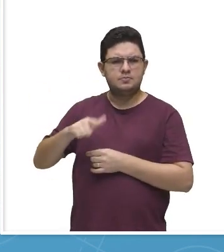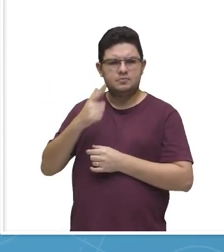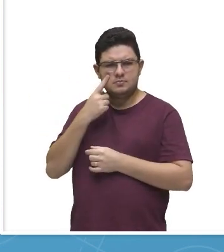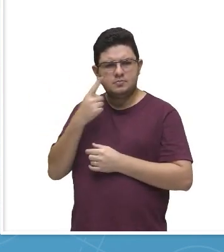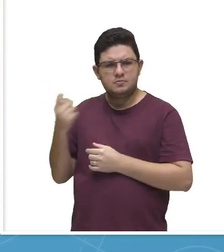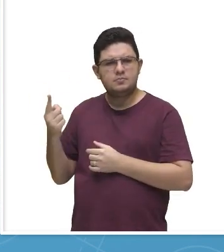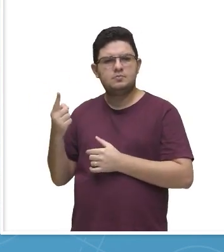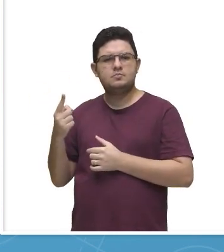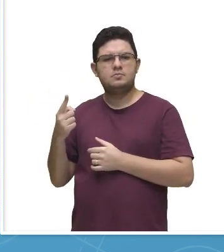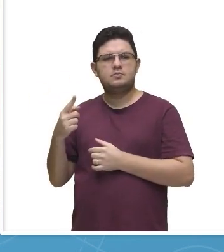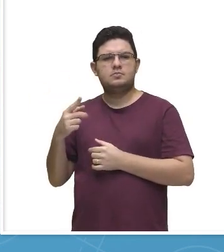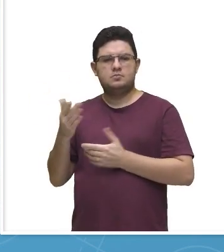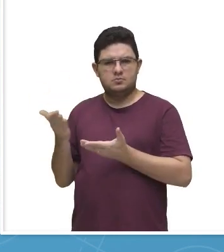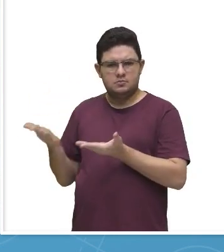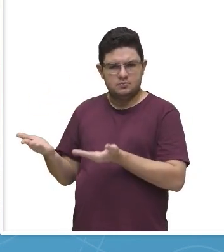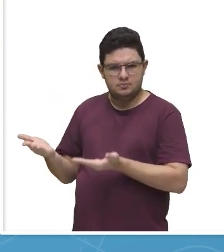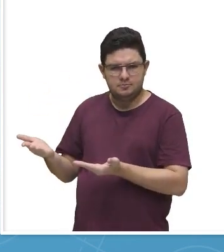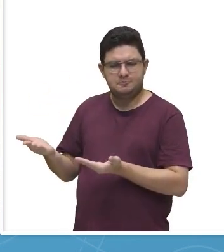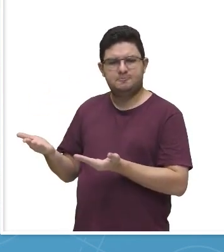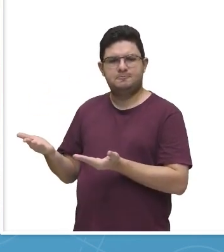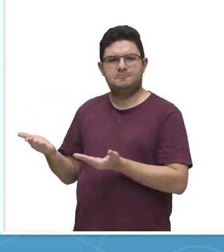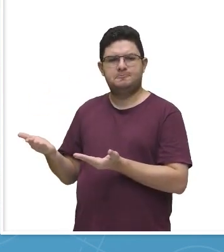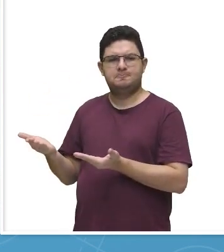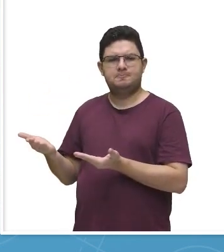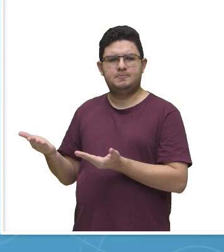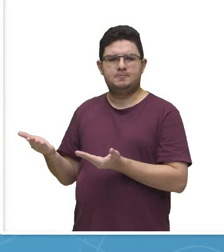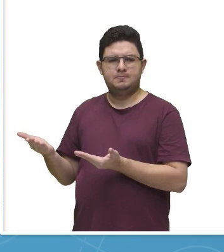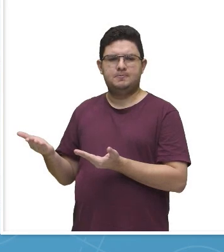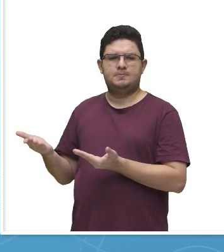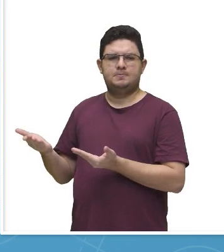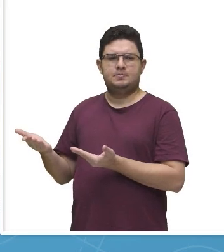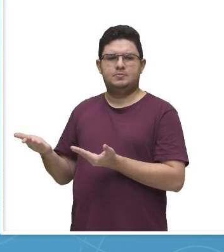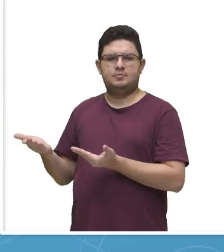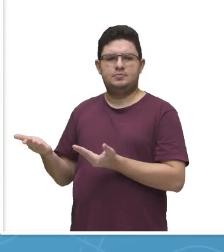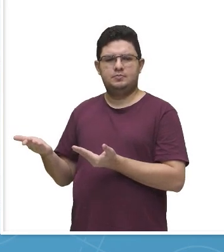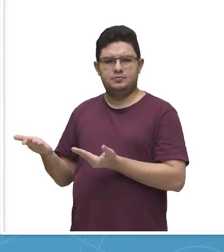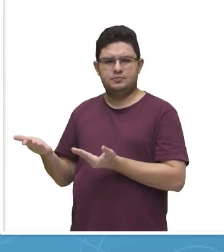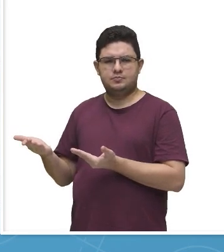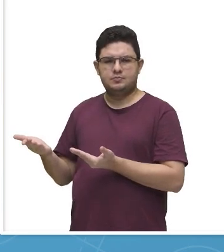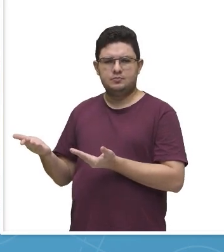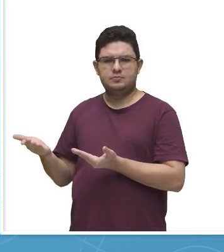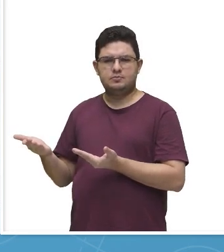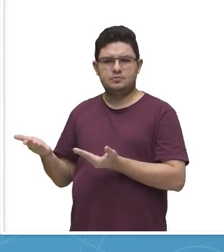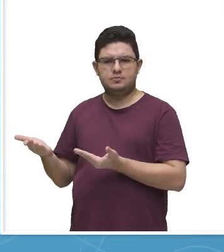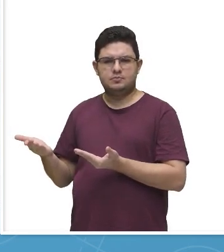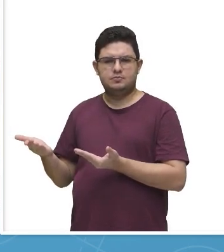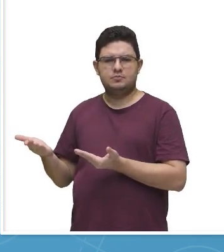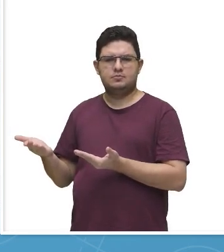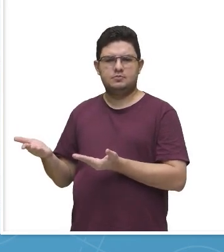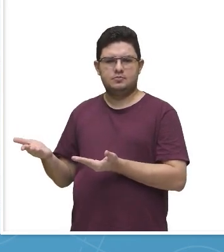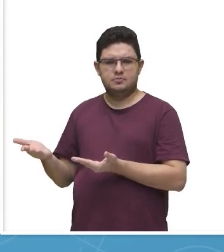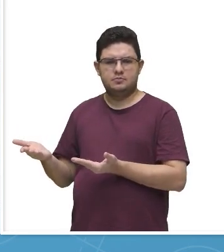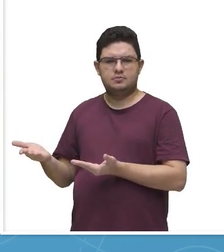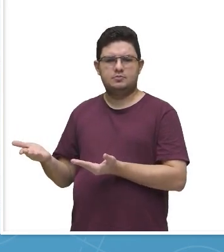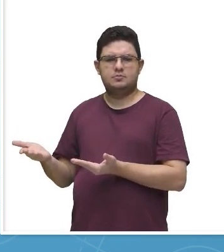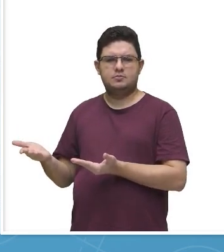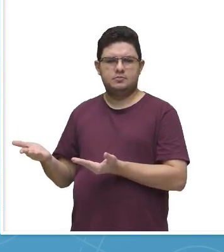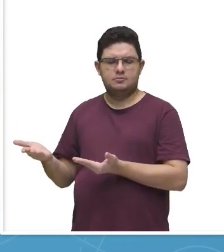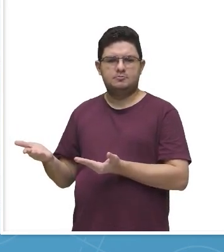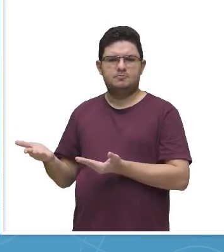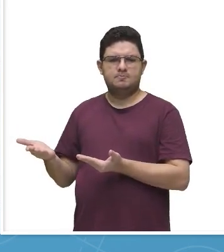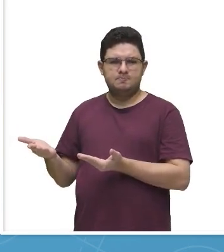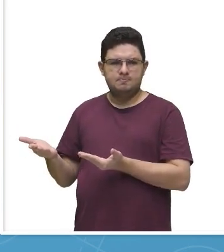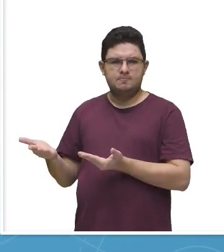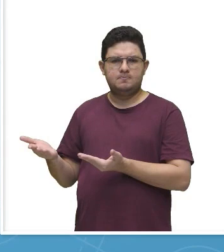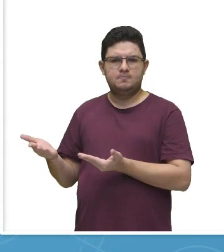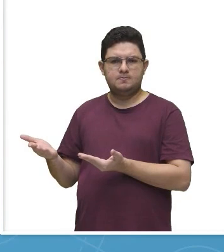Né, o Pedro Lucas, né? Na letra A vai dar mais 4 a quarta,